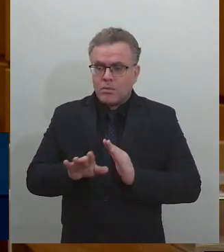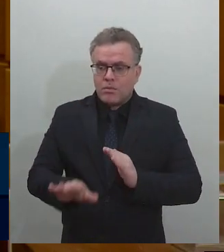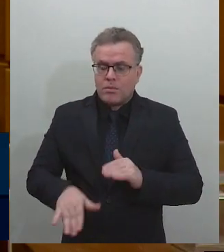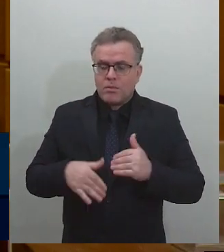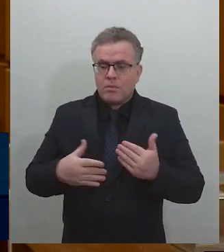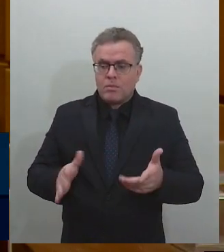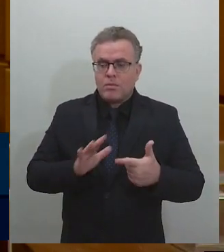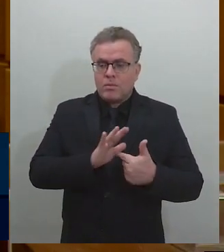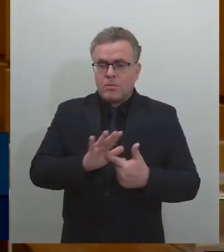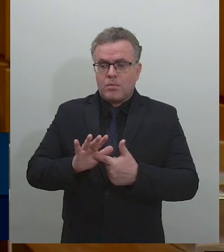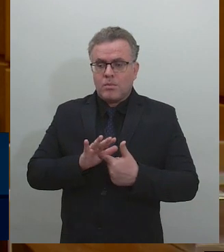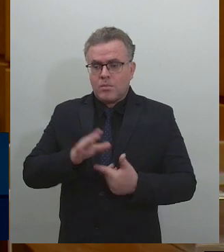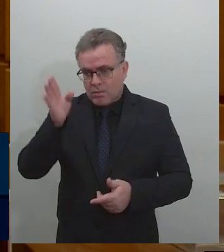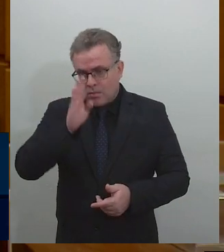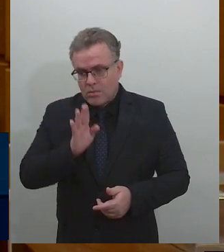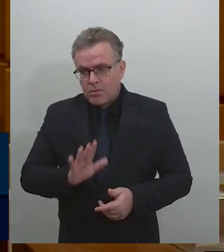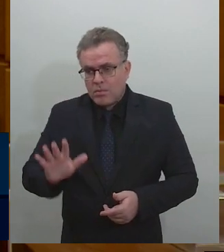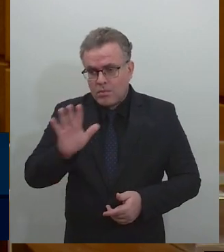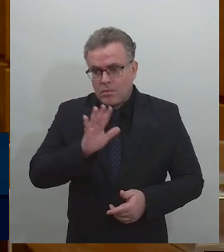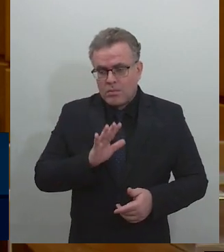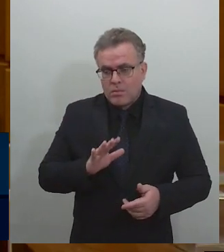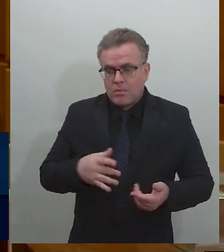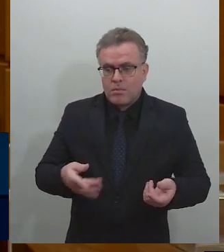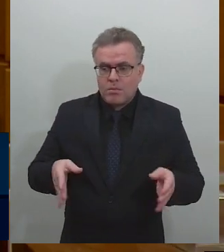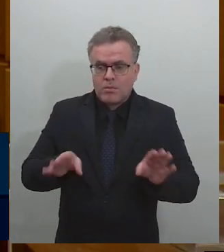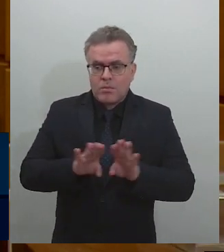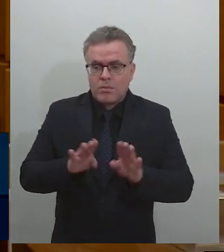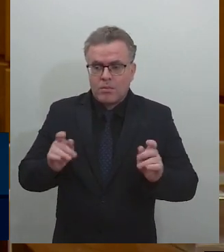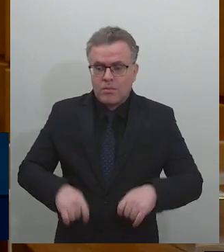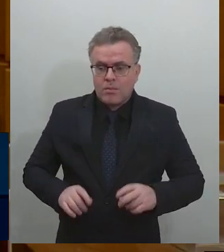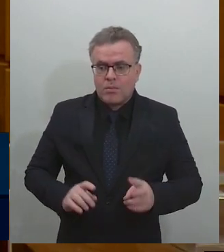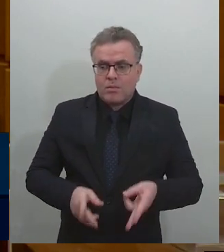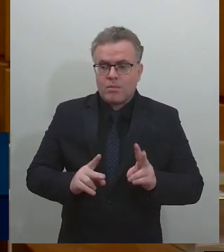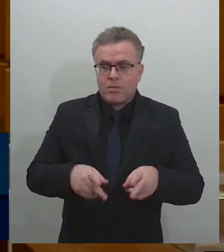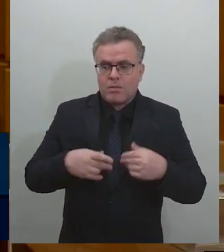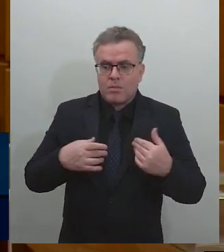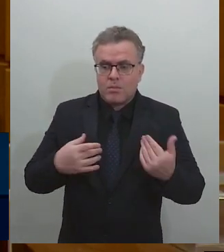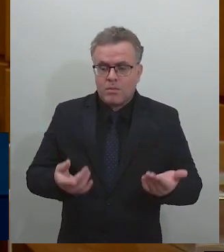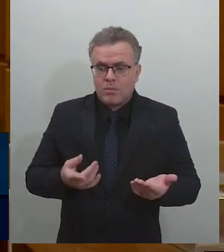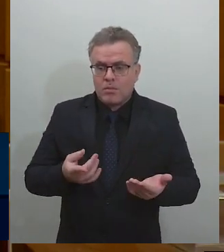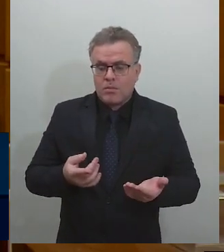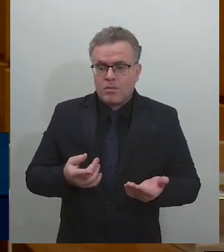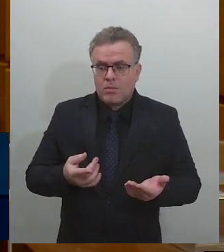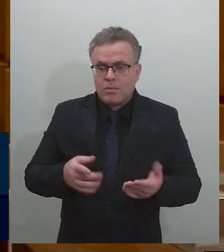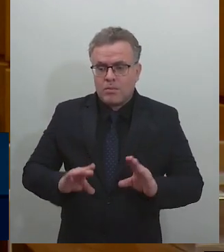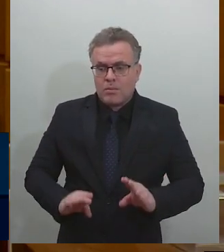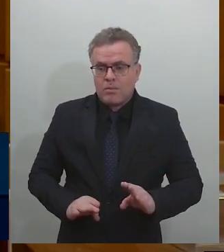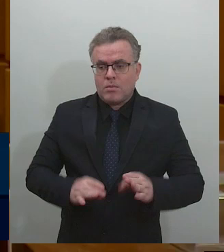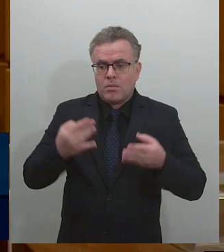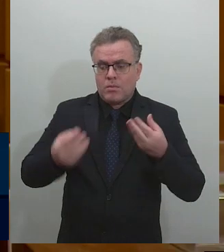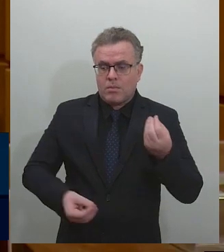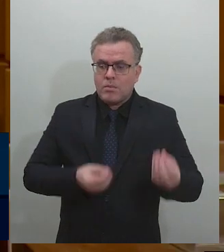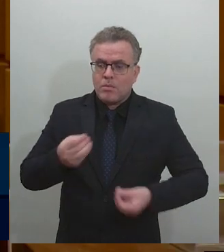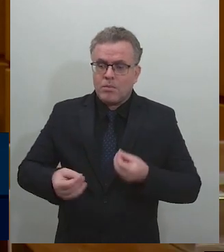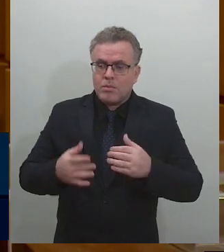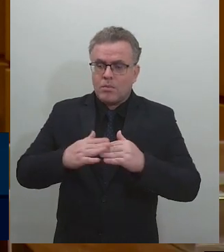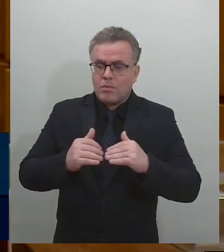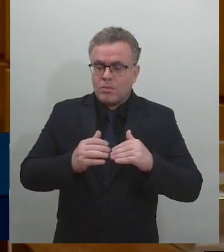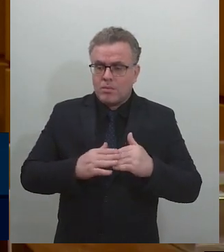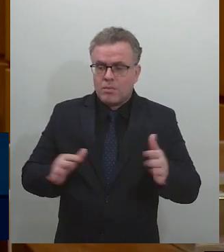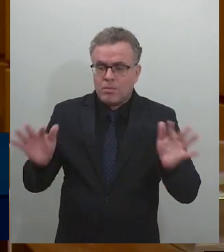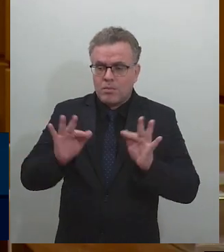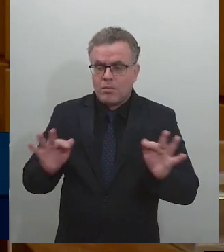fechamos no domingo com Bel Marques. Ainda estou um pouco rouca da festa, mas recebi muito carinho, a felicidade de ver o comércio,